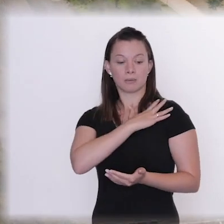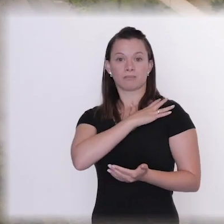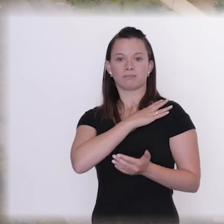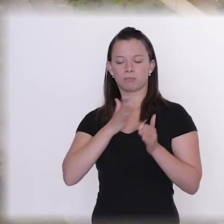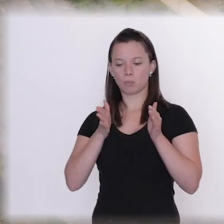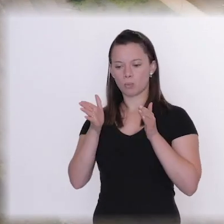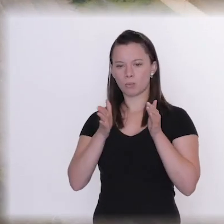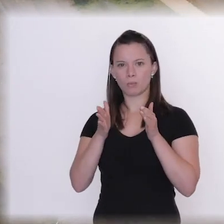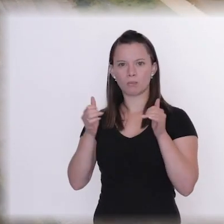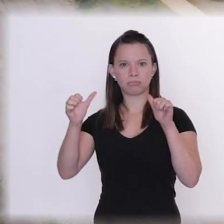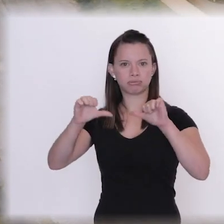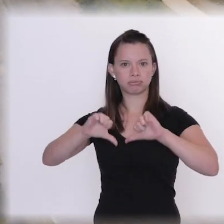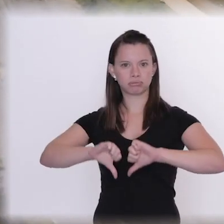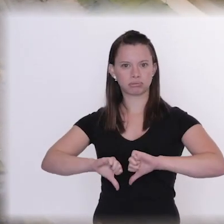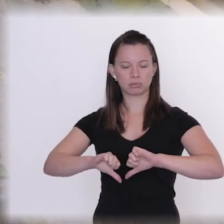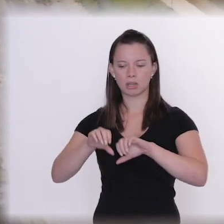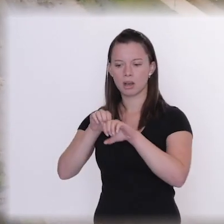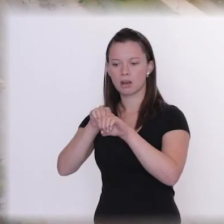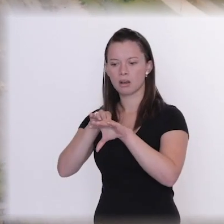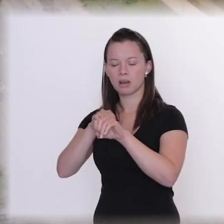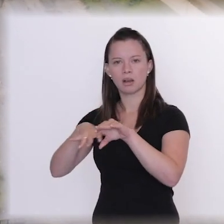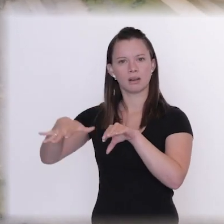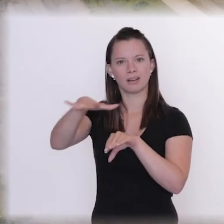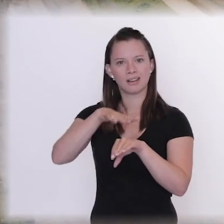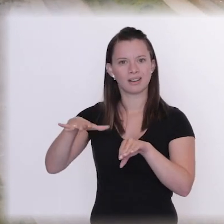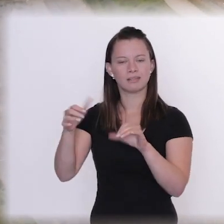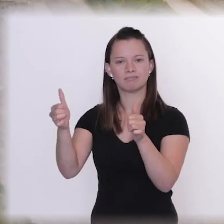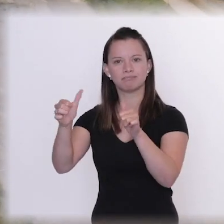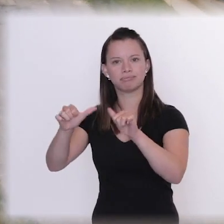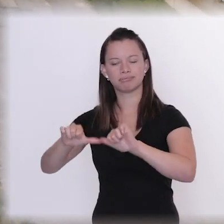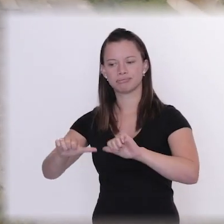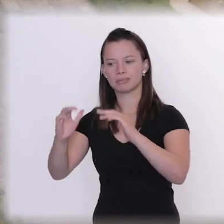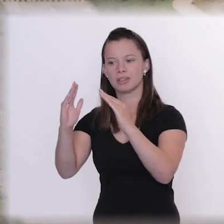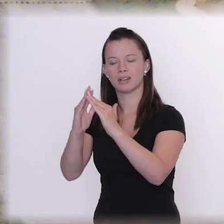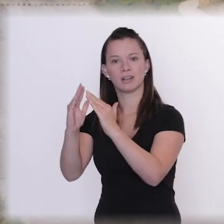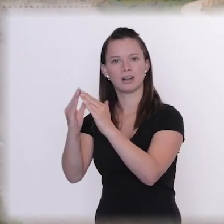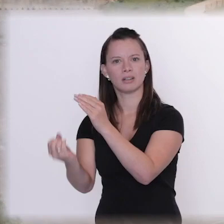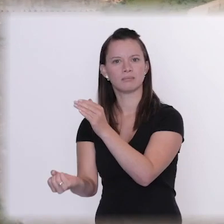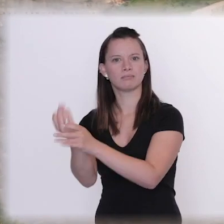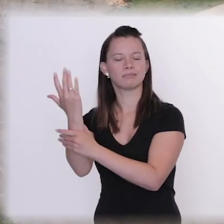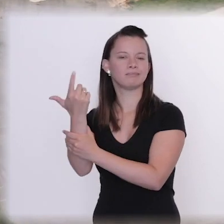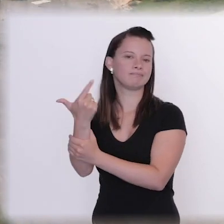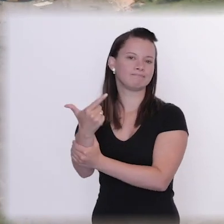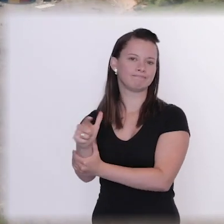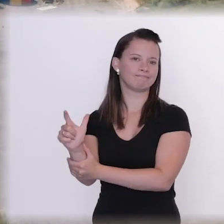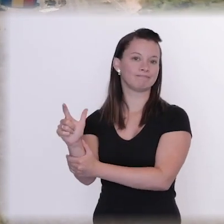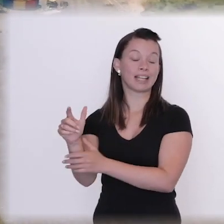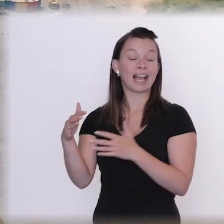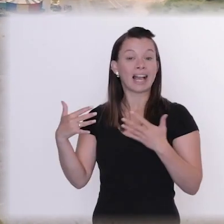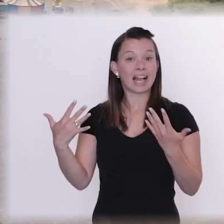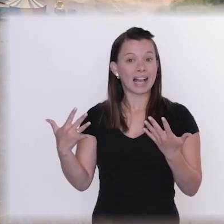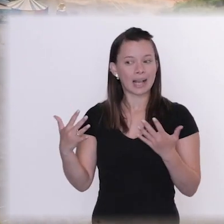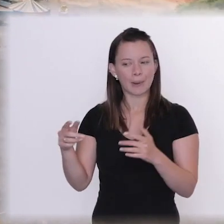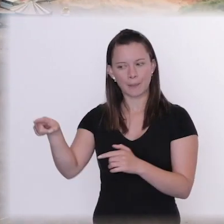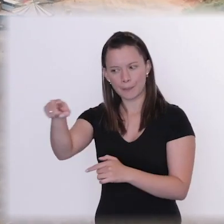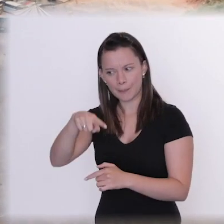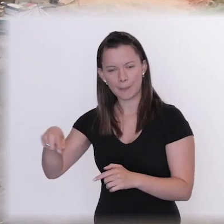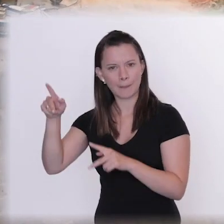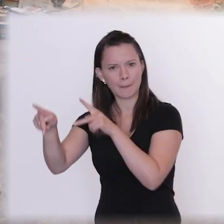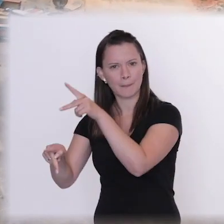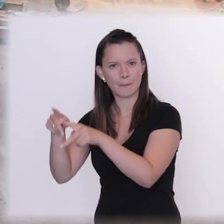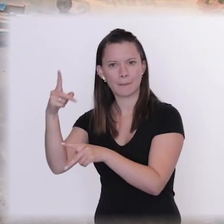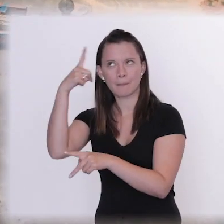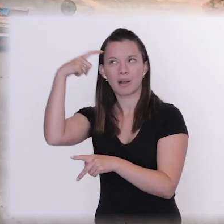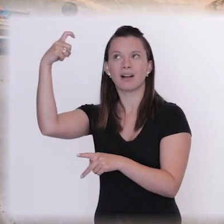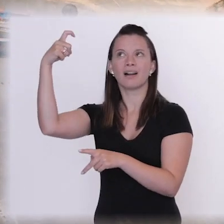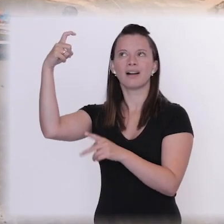menos em educação do que se podia, se investiu menos em moradia do que se podia. E a favela se tornou uma invenção potente para os pobres garantirem